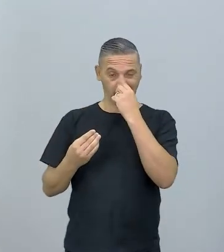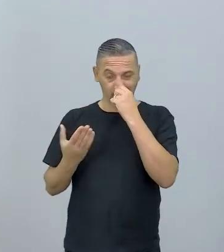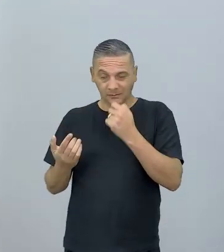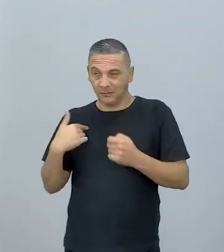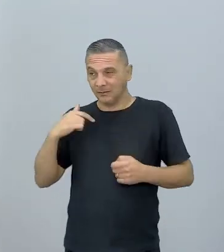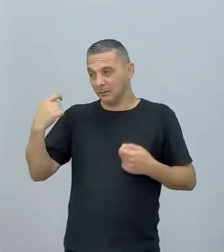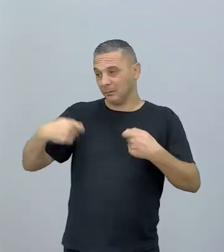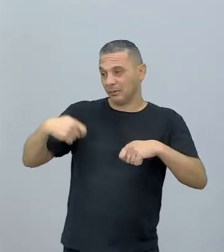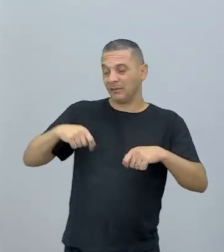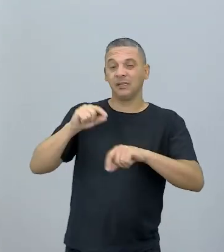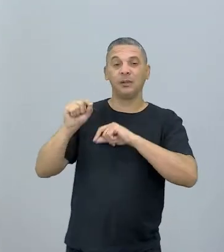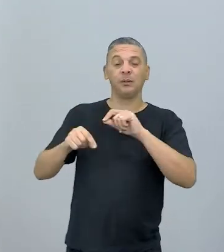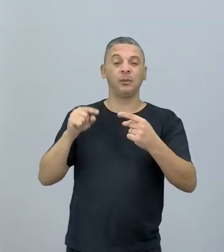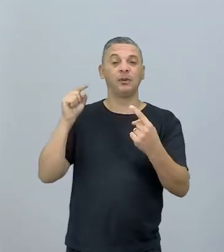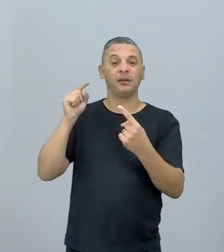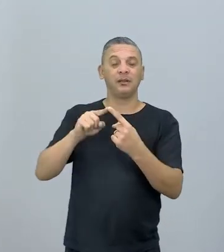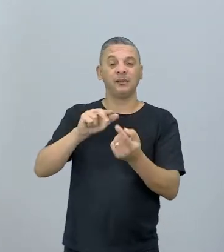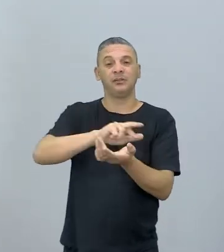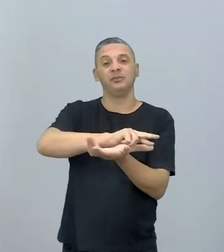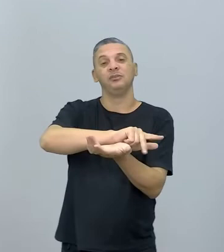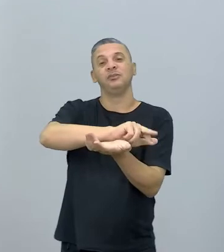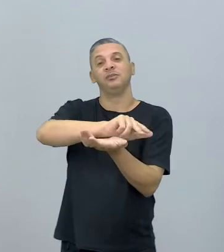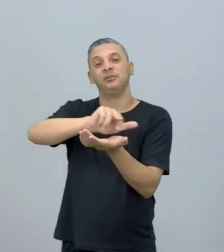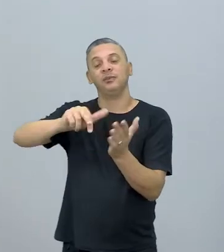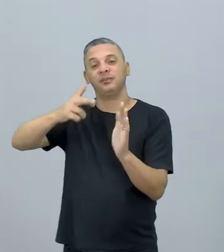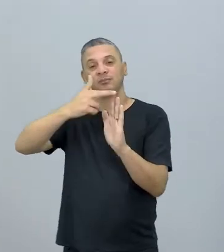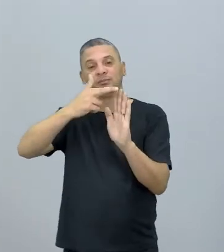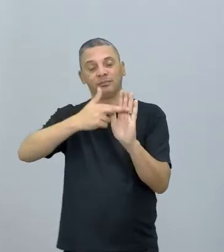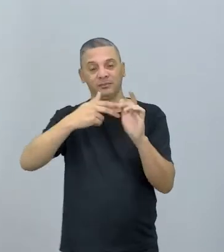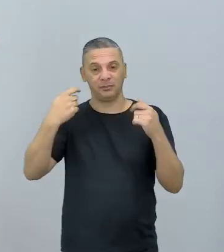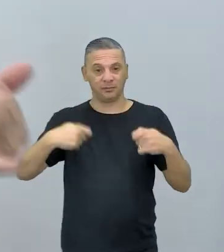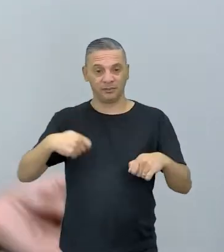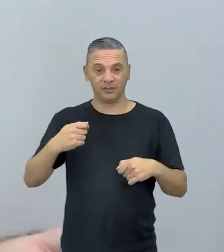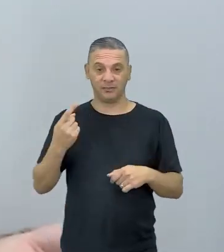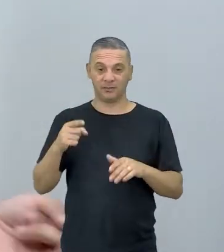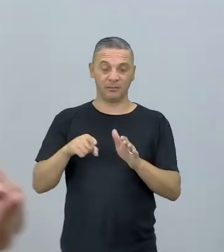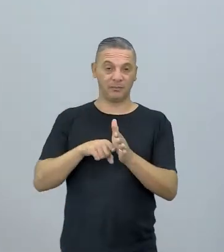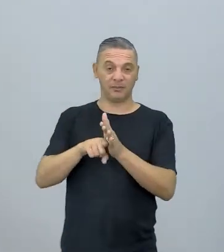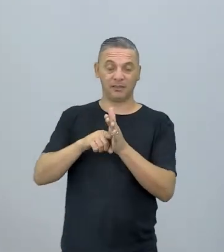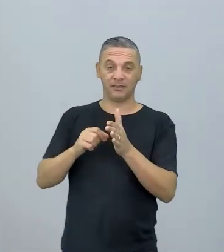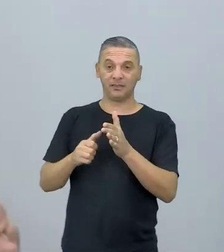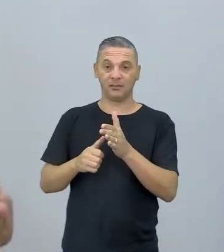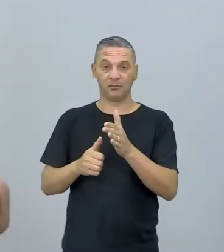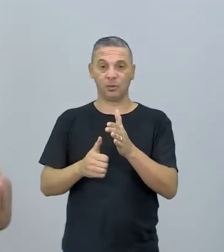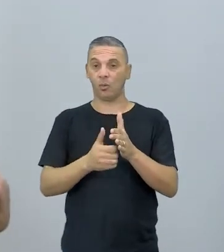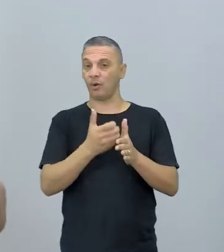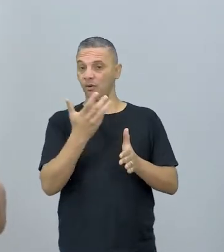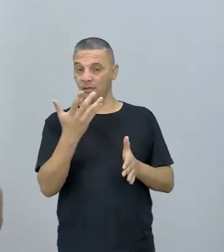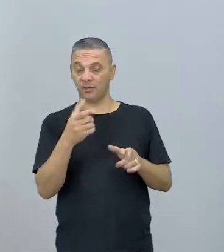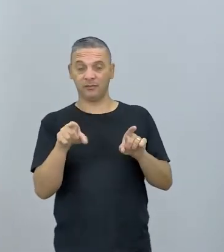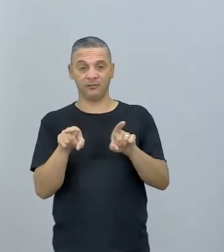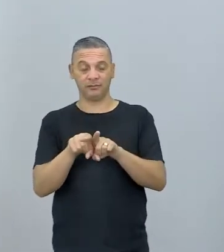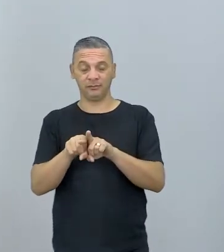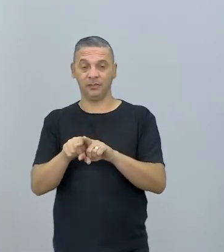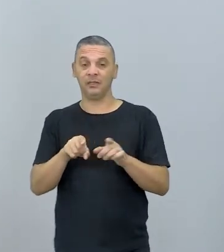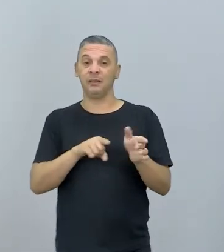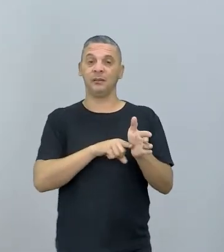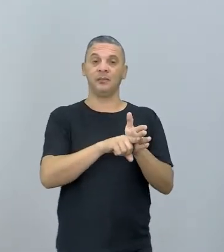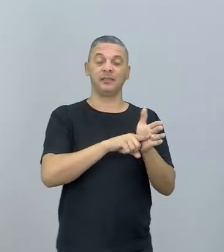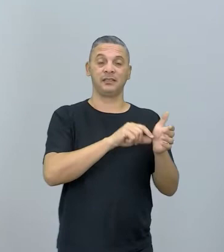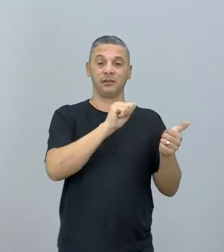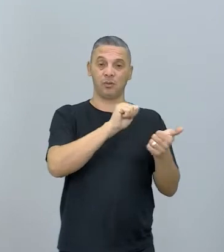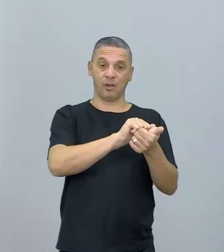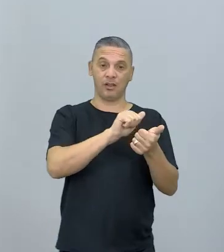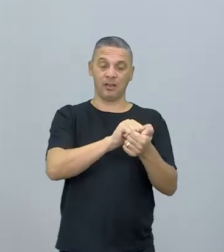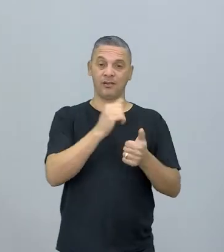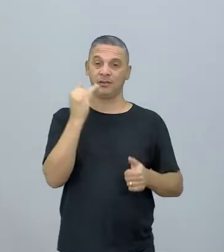a gente precisa ter muitos procedimentos necessários. Um deles é a pesquisa quantitativa e a outra a pesquisa